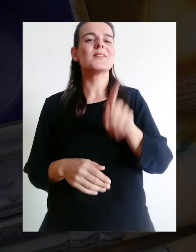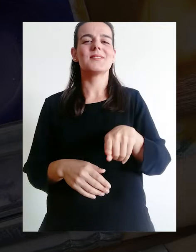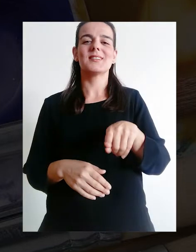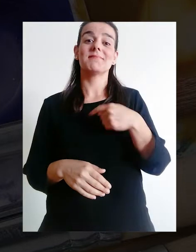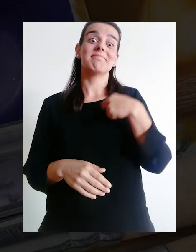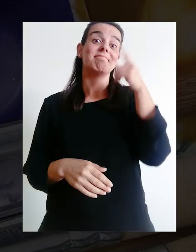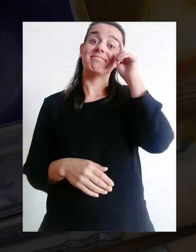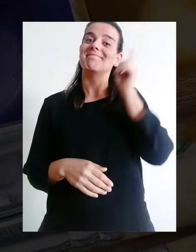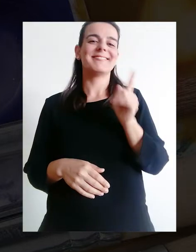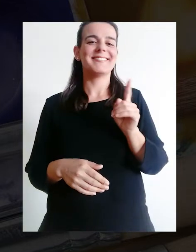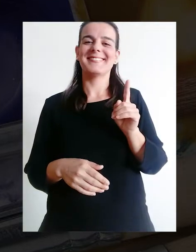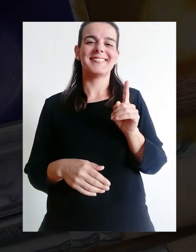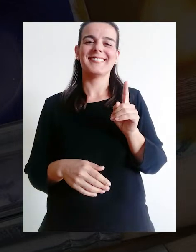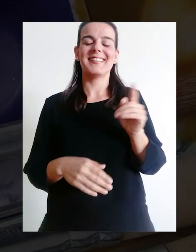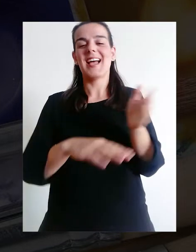vez.